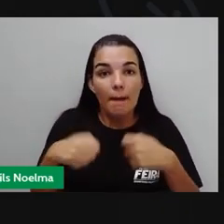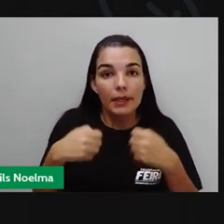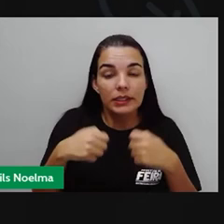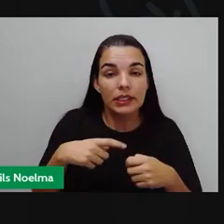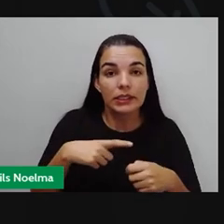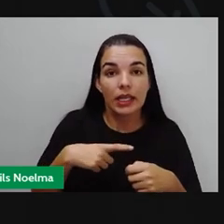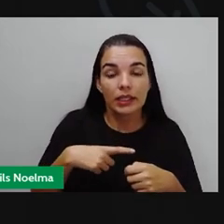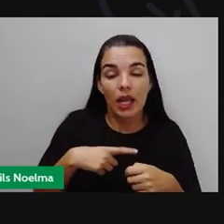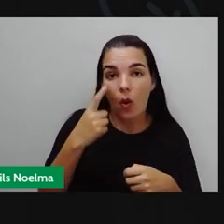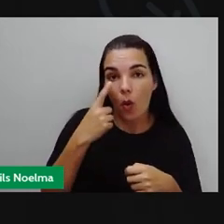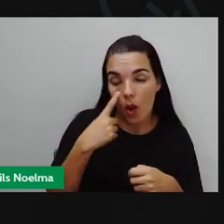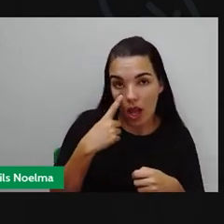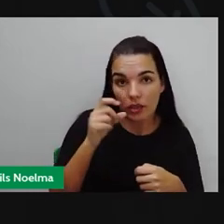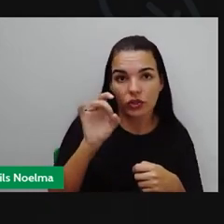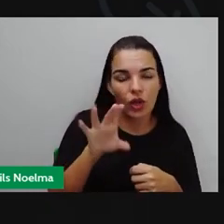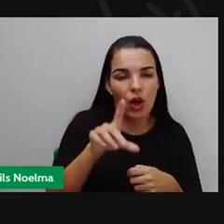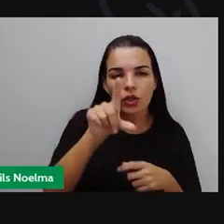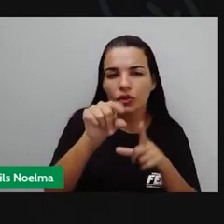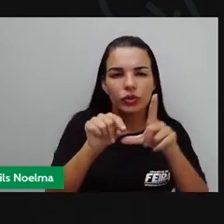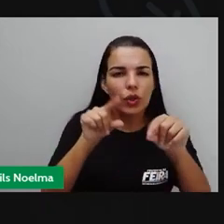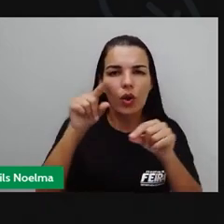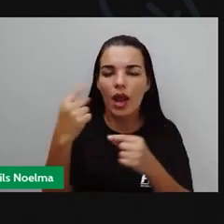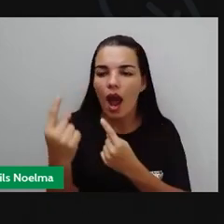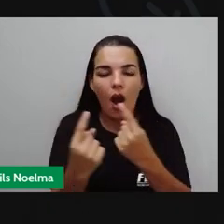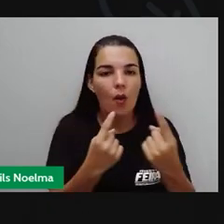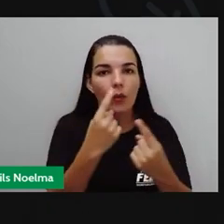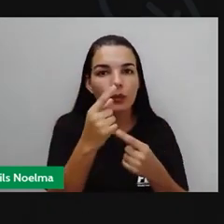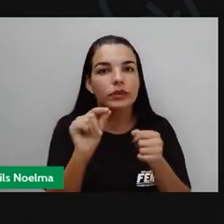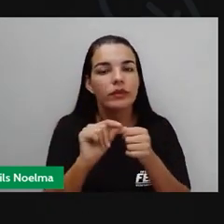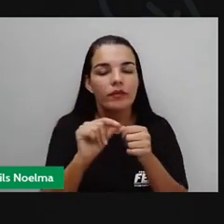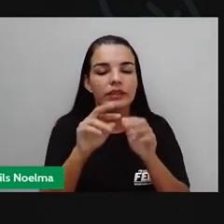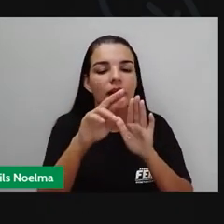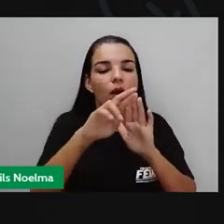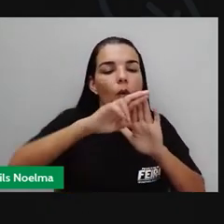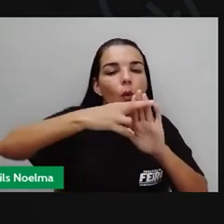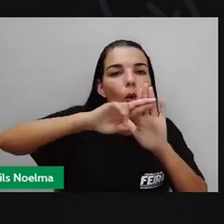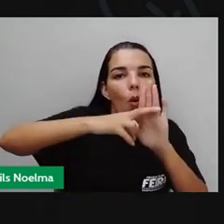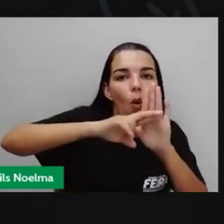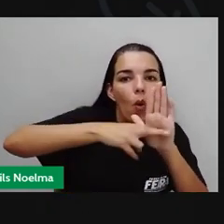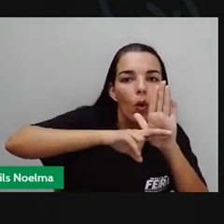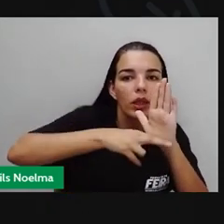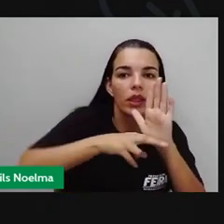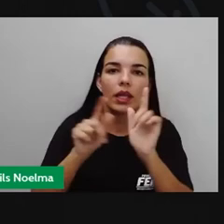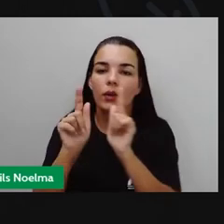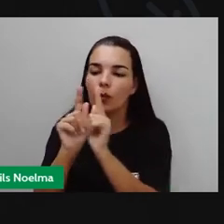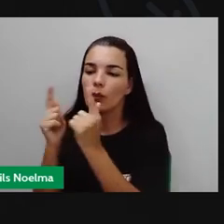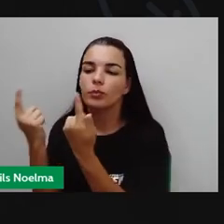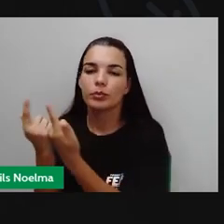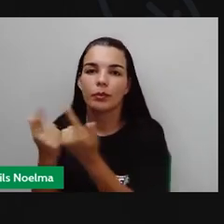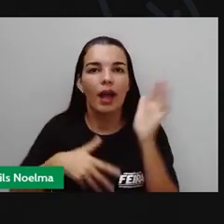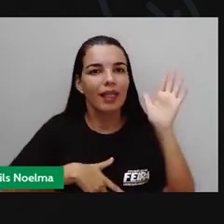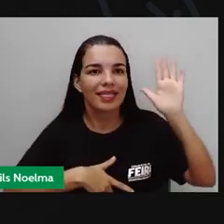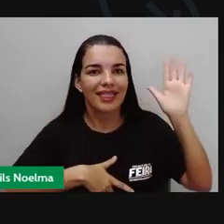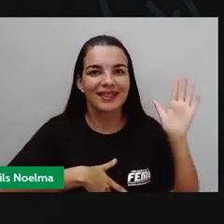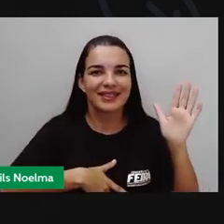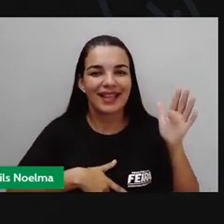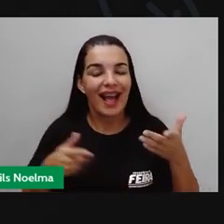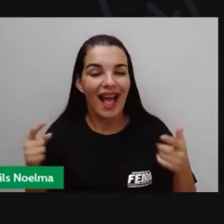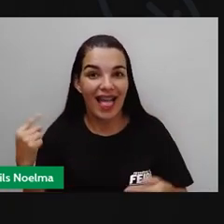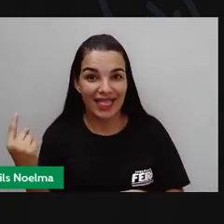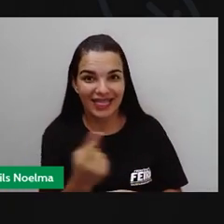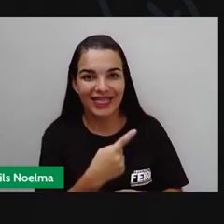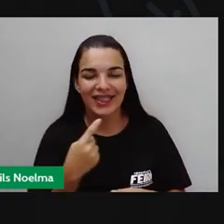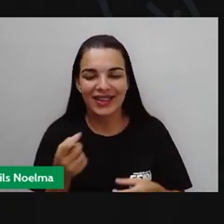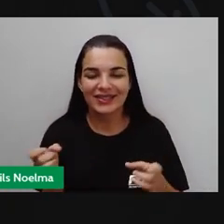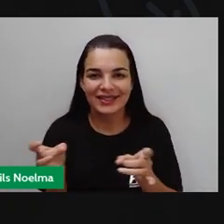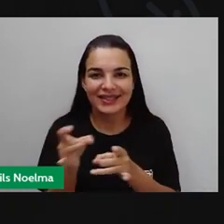todos esses passos, mas vocês vão escolher alguns e produzir aí um roteiro de quadrilha, certo? A nossa aula, ela se encerra por